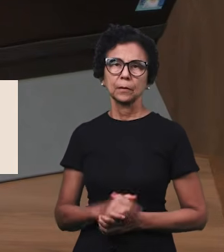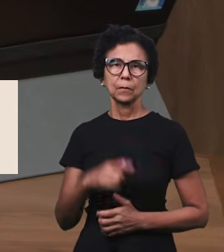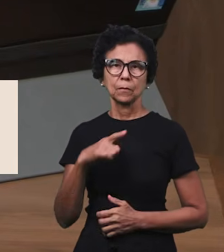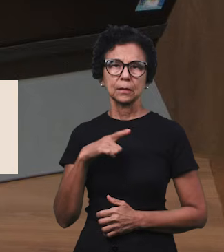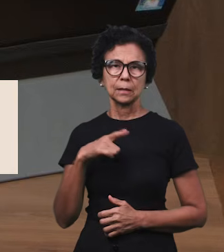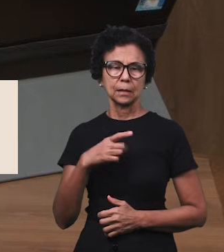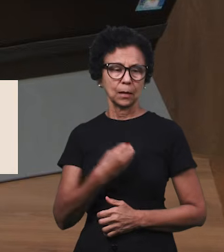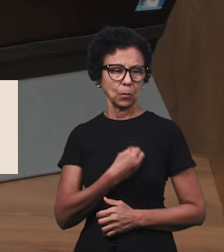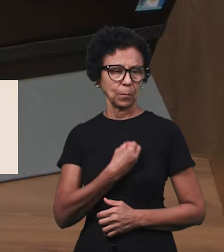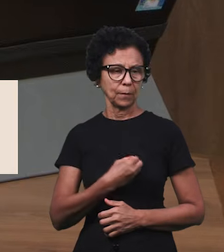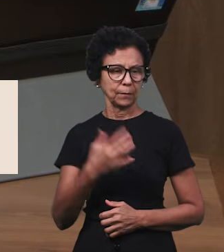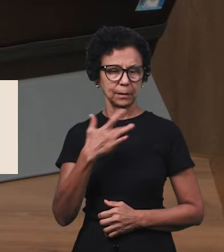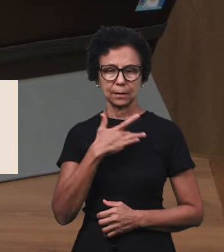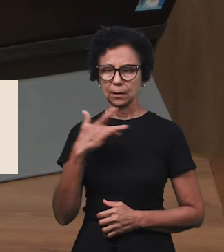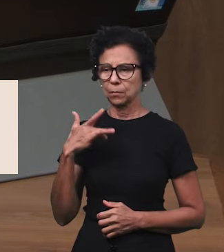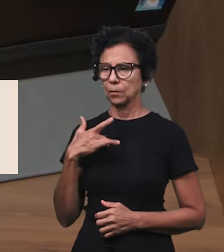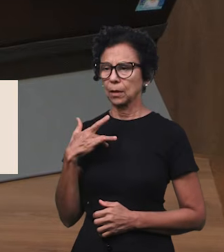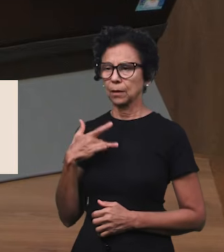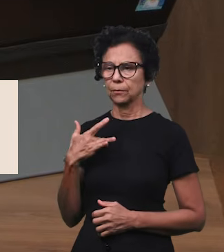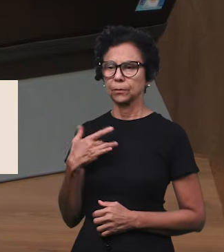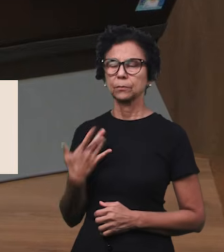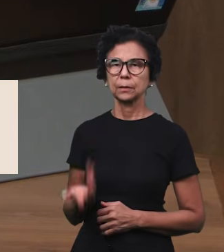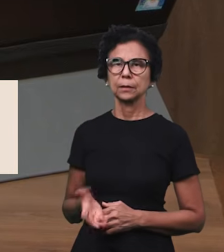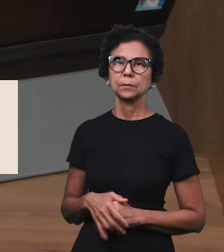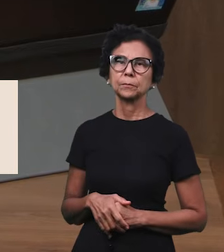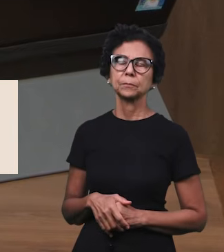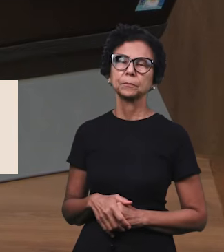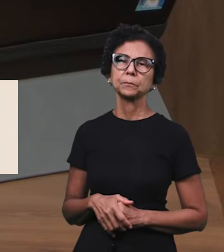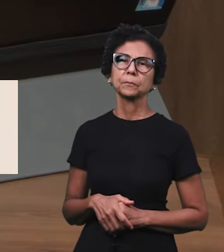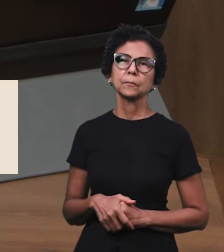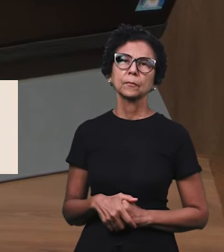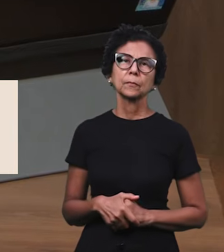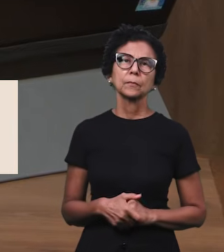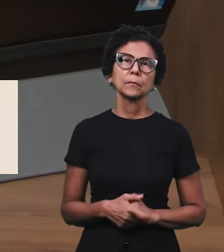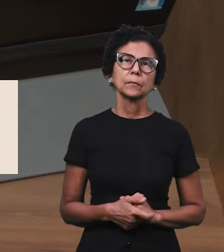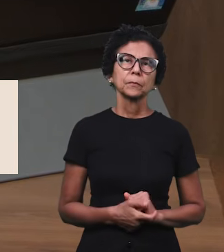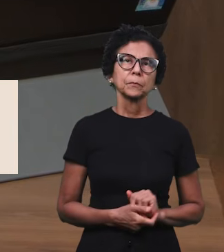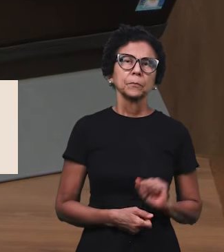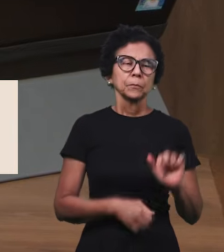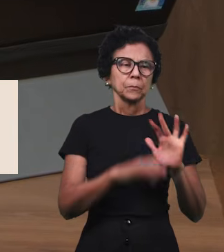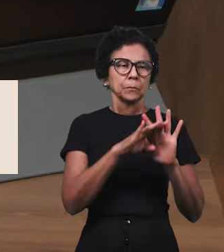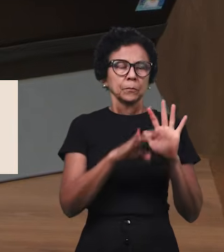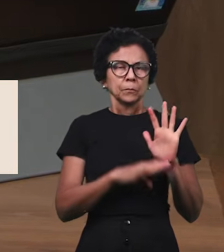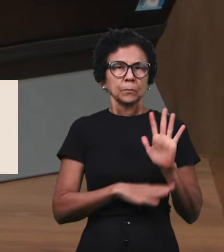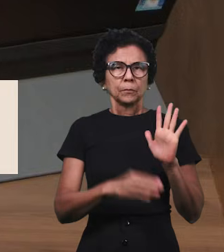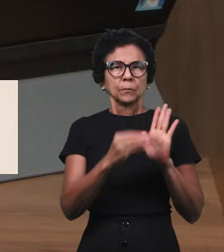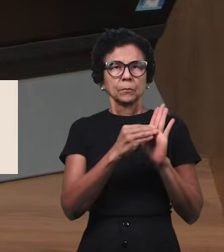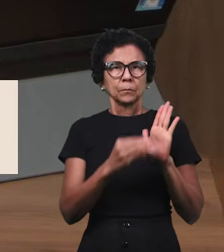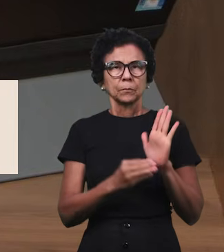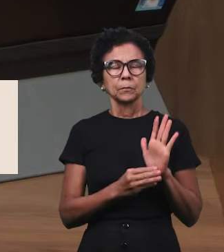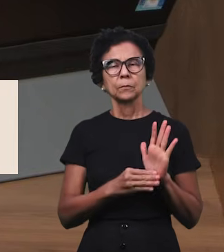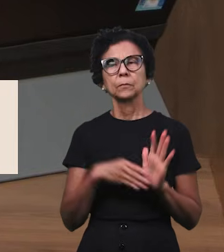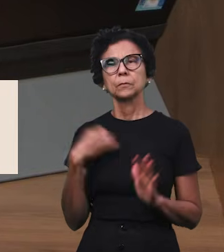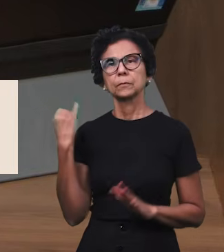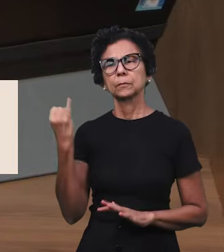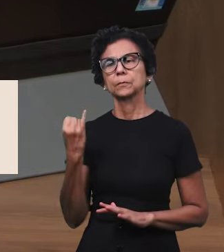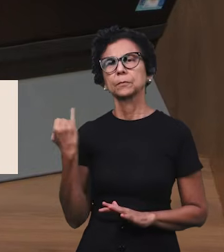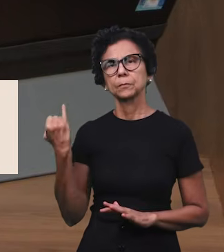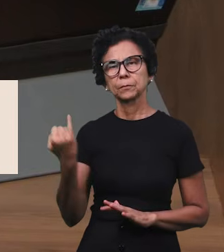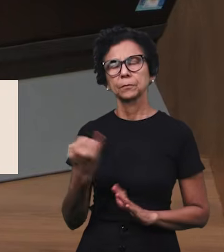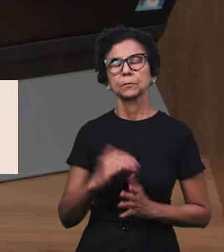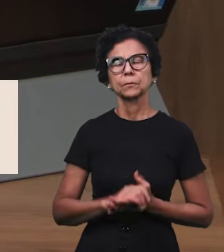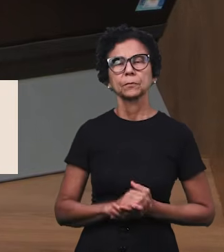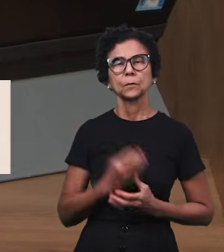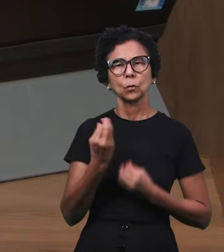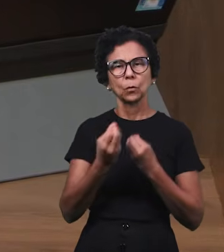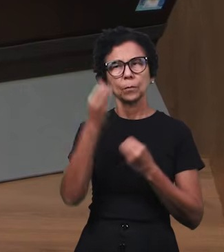Saúde, doutora Alice, ele tem trazido, né, há muito tempo conteúdo relevante